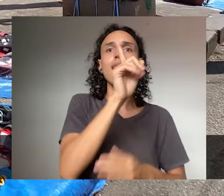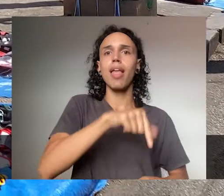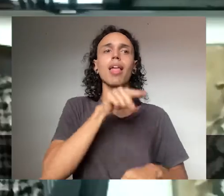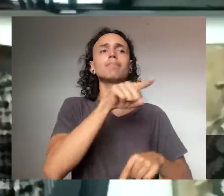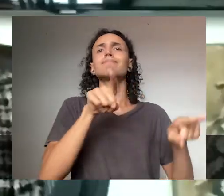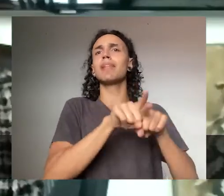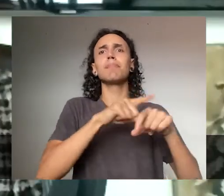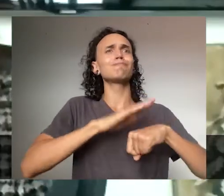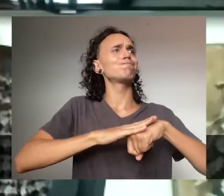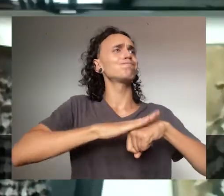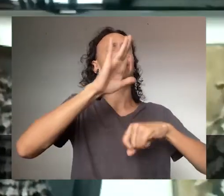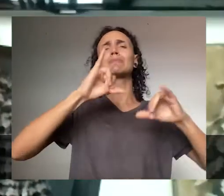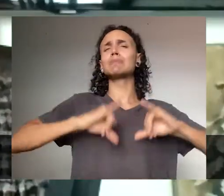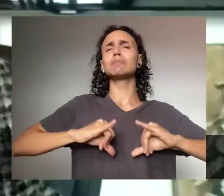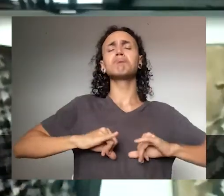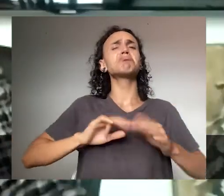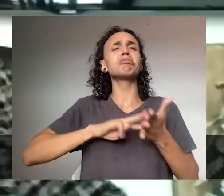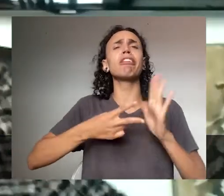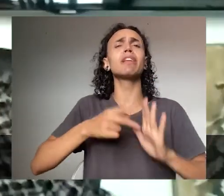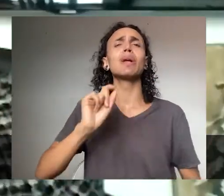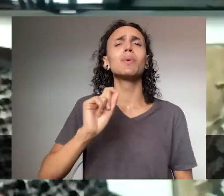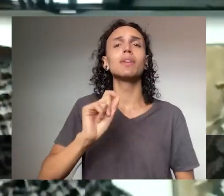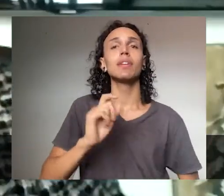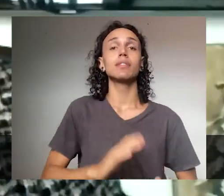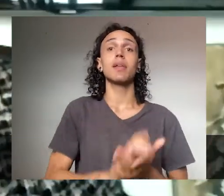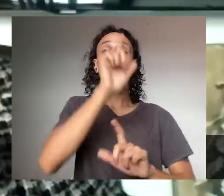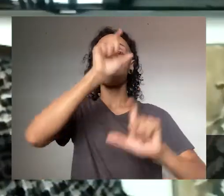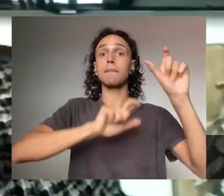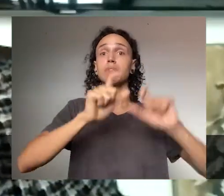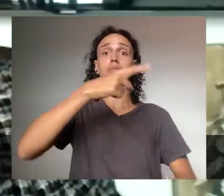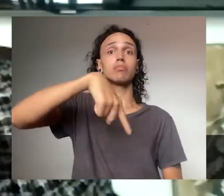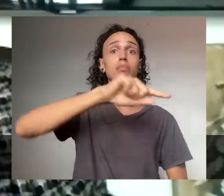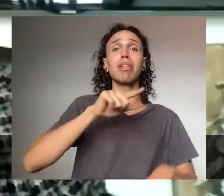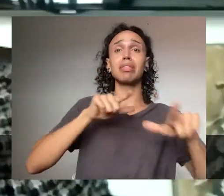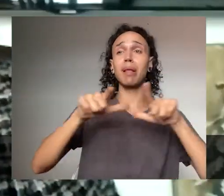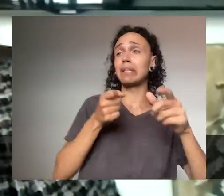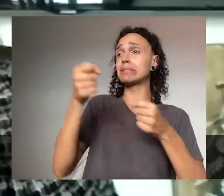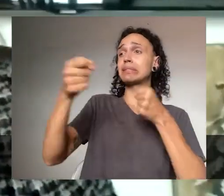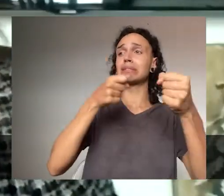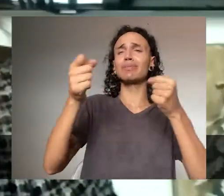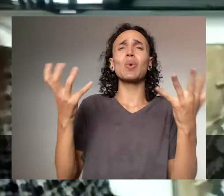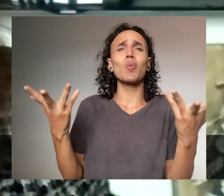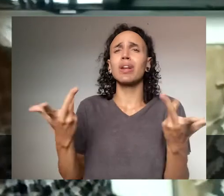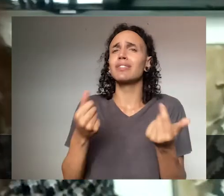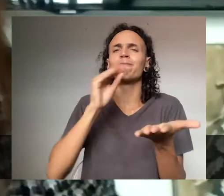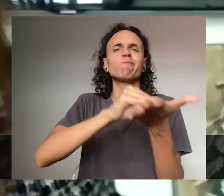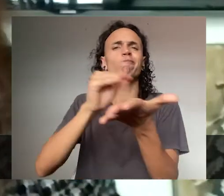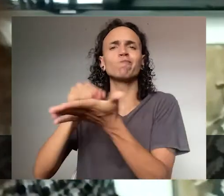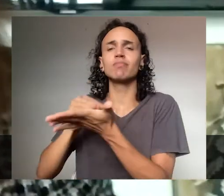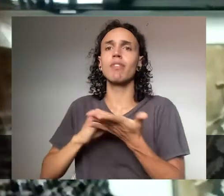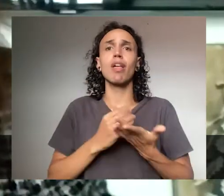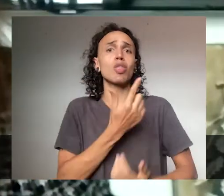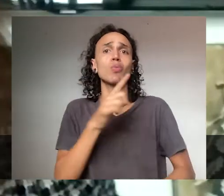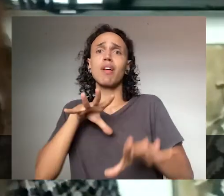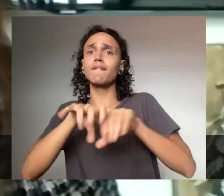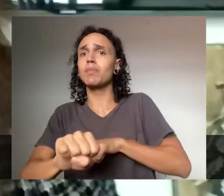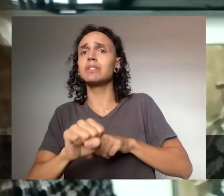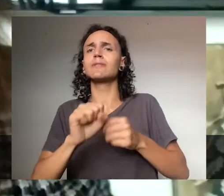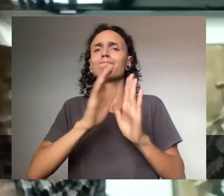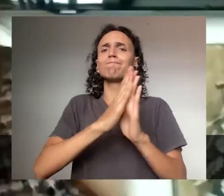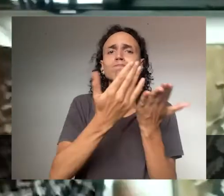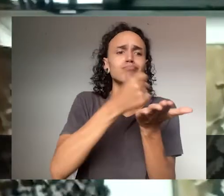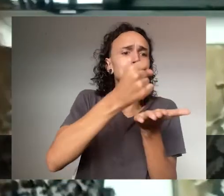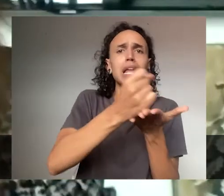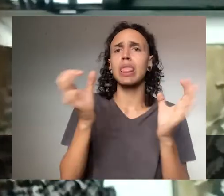sofreram. O que são os mais vulneráveis? São aqueles que se colocam no mercado de trabalho em condições ruins, sem qualificação, sem carteira,